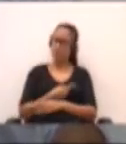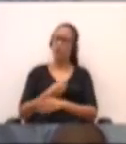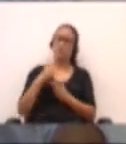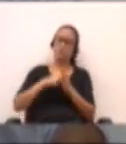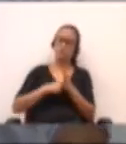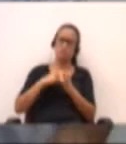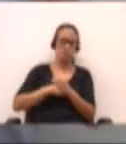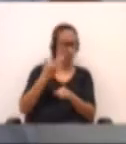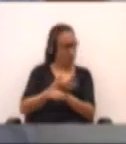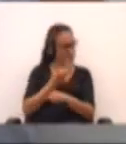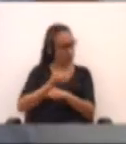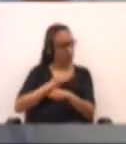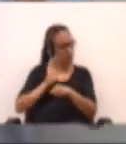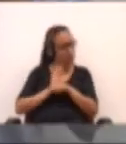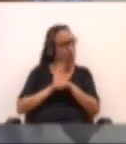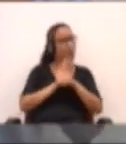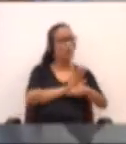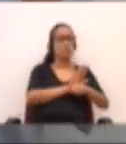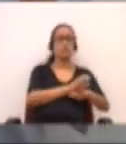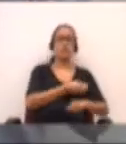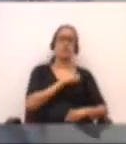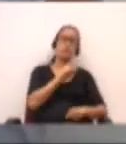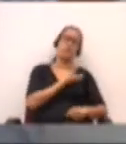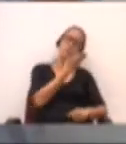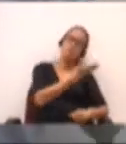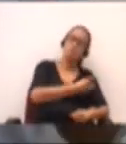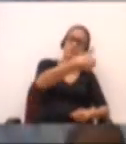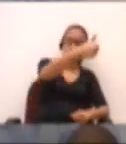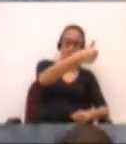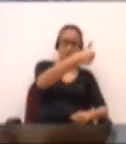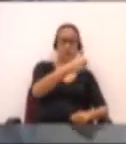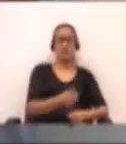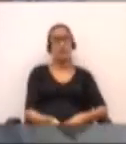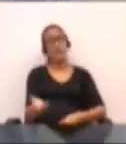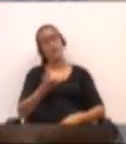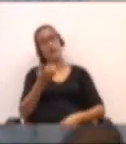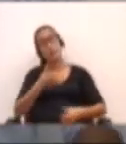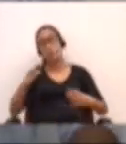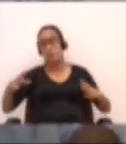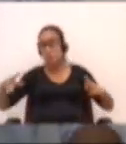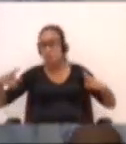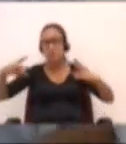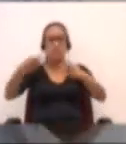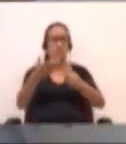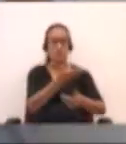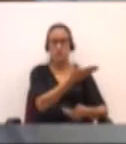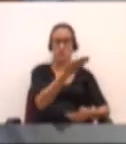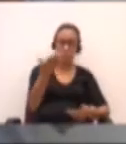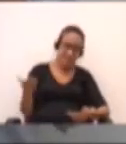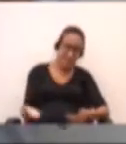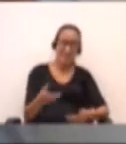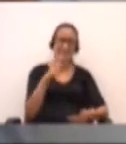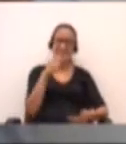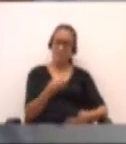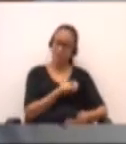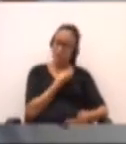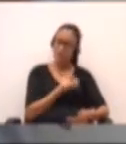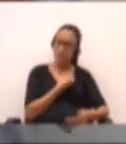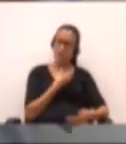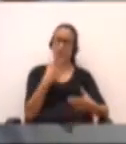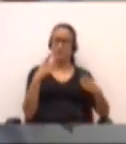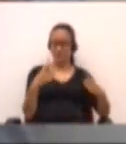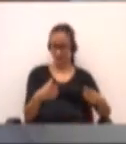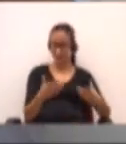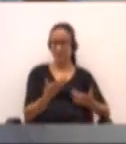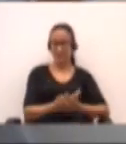garantir dignidade para os senhores. E desejamos que os senhores se fixem na terra. E mais, desejamos que se